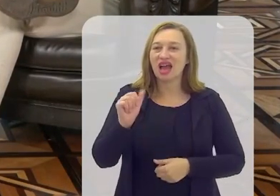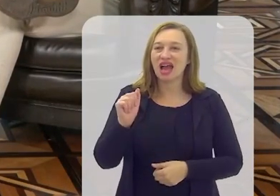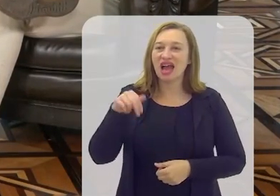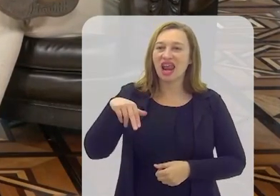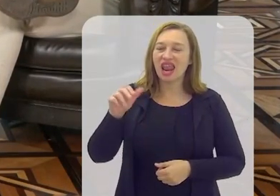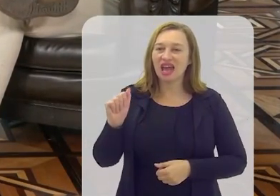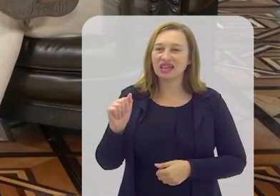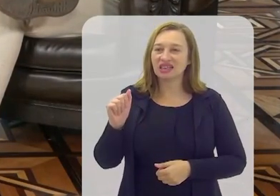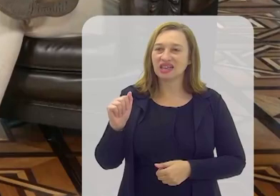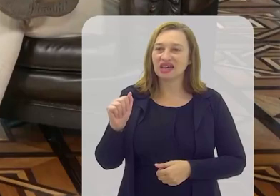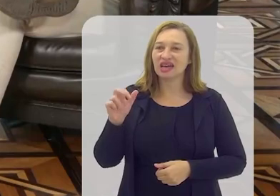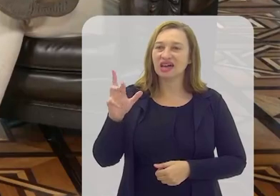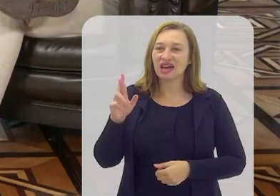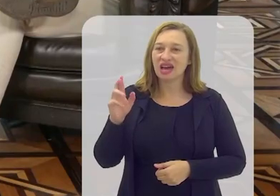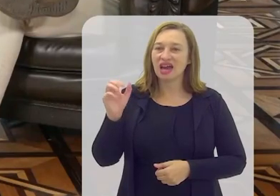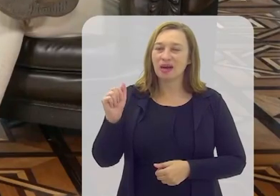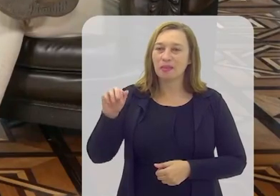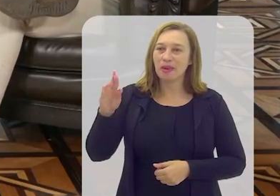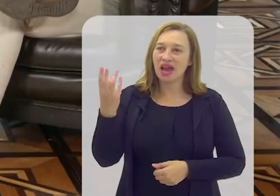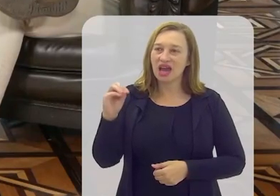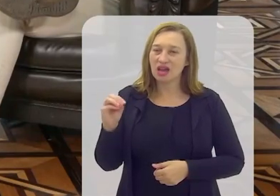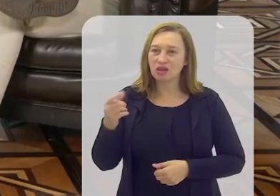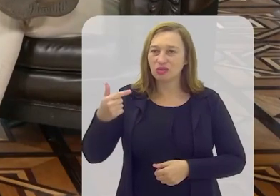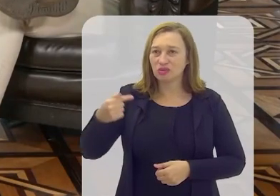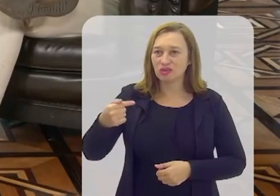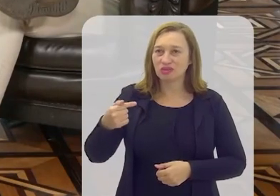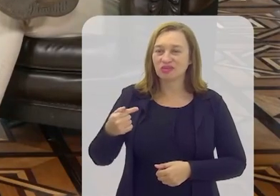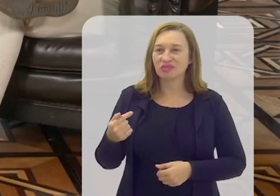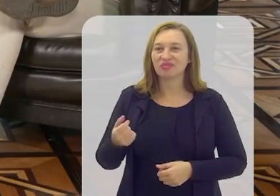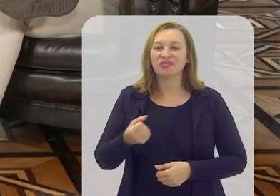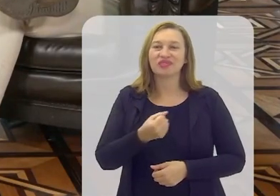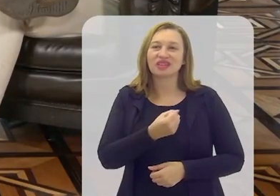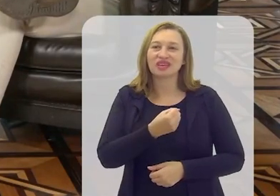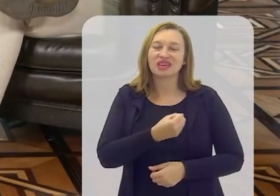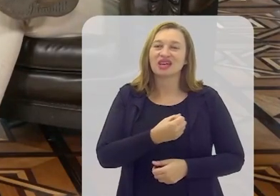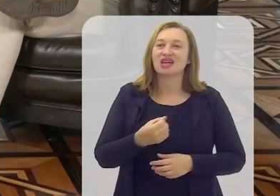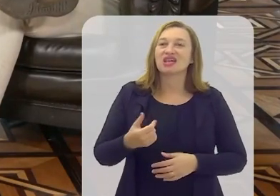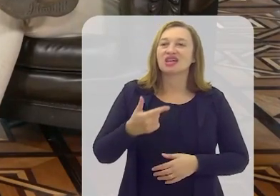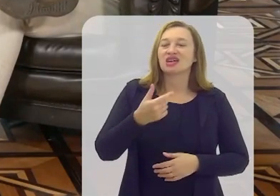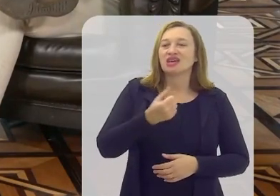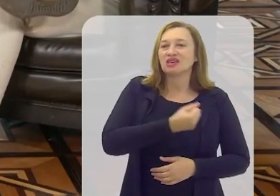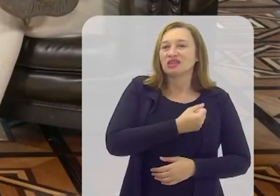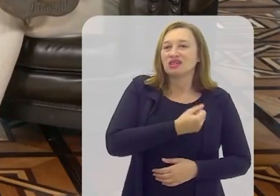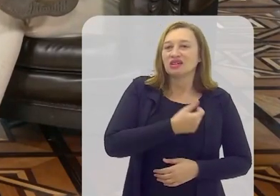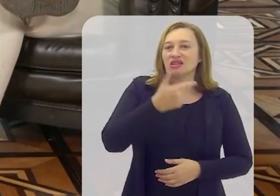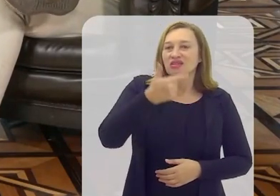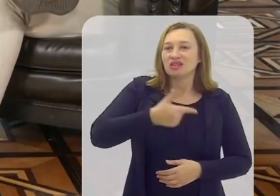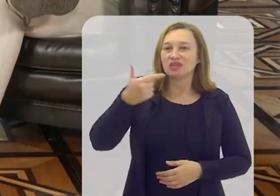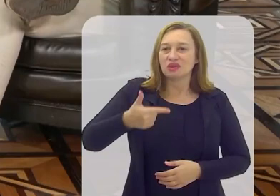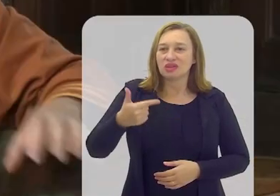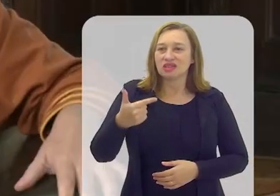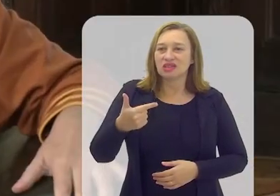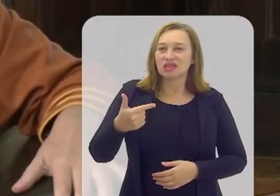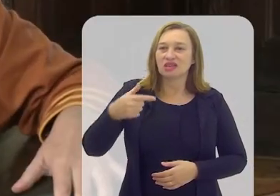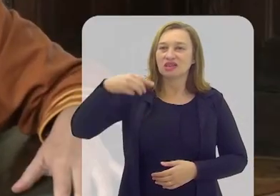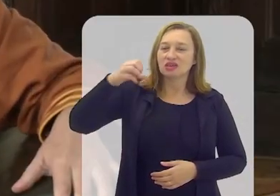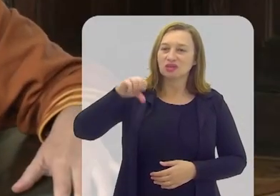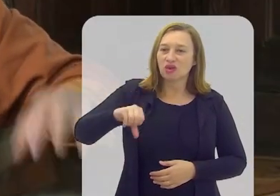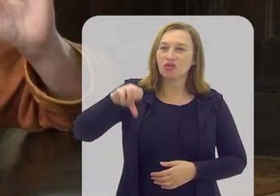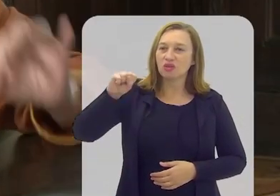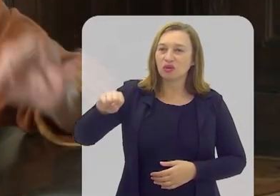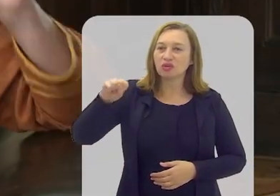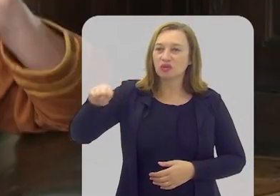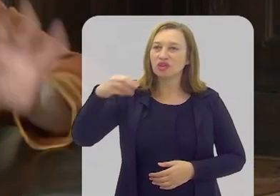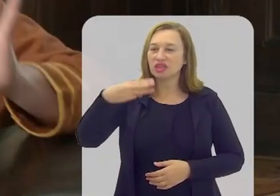do seu canal Alana YouTube? Ramalho. Alana Ramalho. Alana Ramalho. E o seu telefone? Você acabou não dando Ah, vou telefone. Falar meu telefone. 22, é. Eu estou em